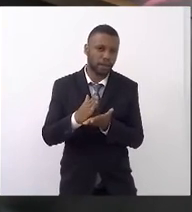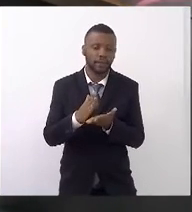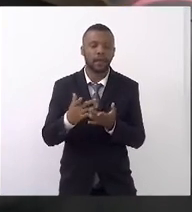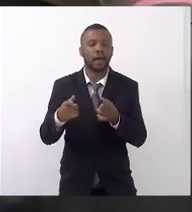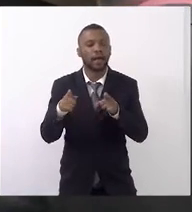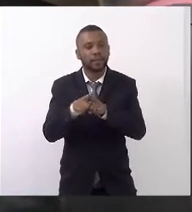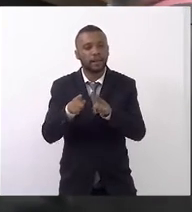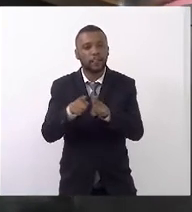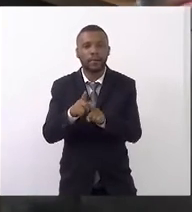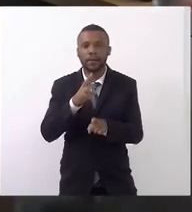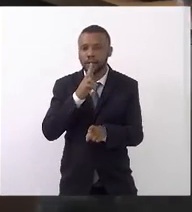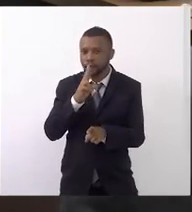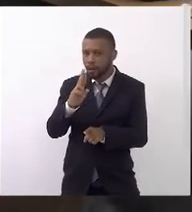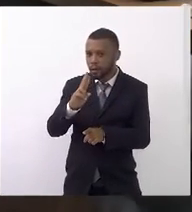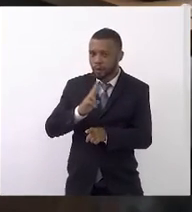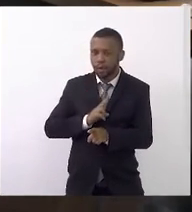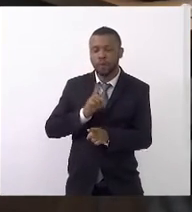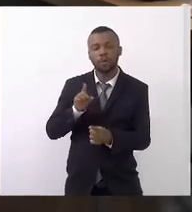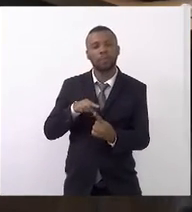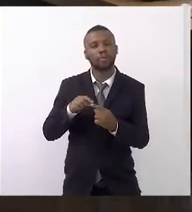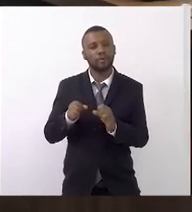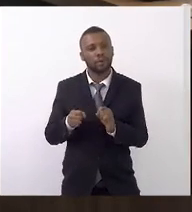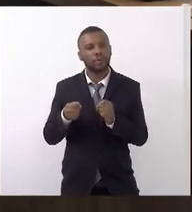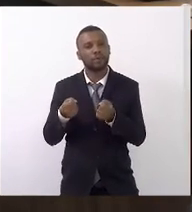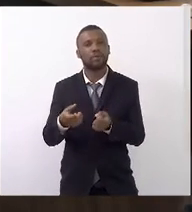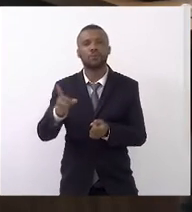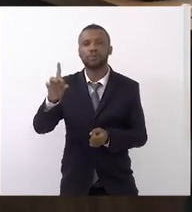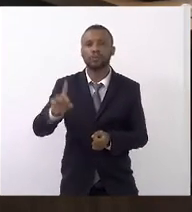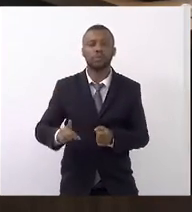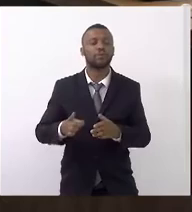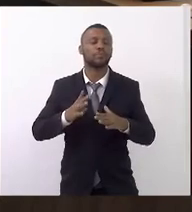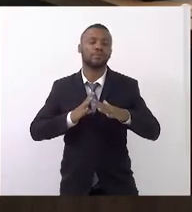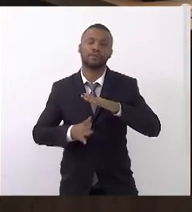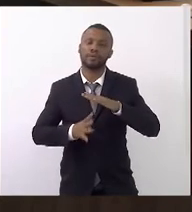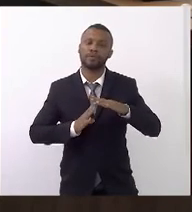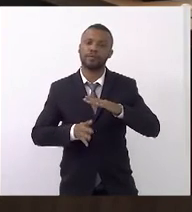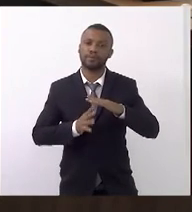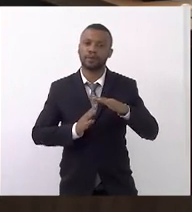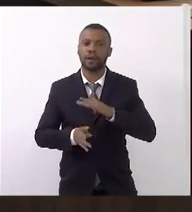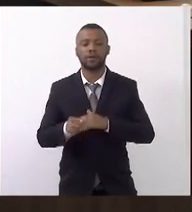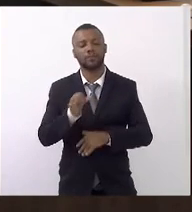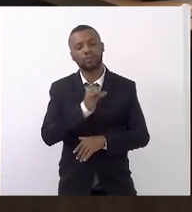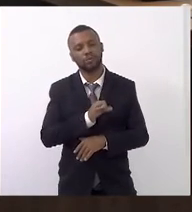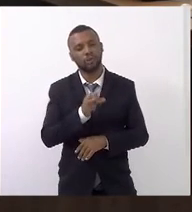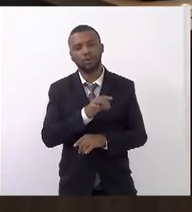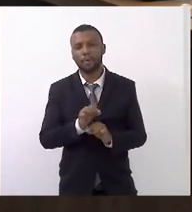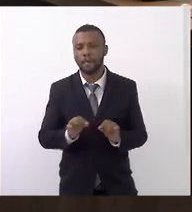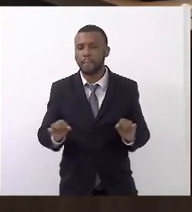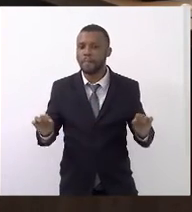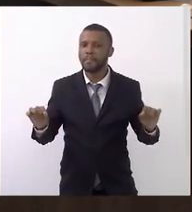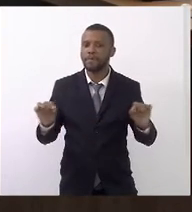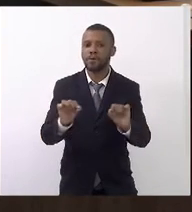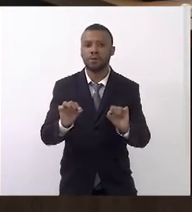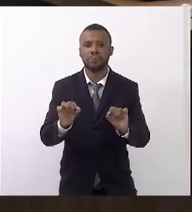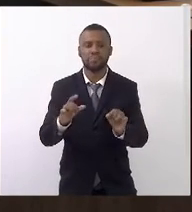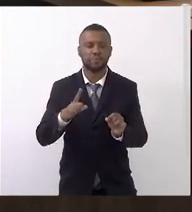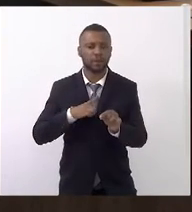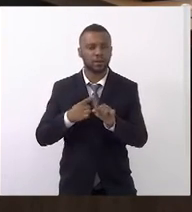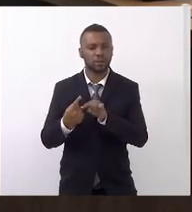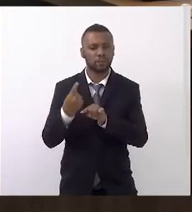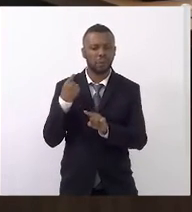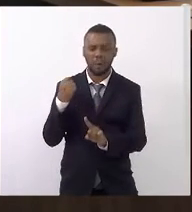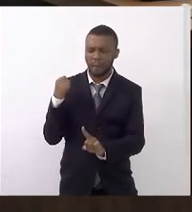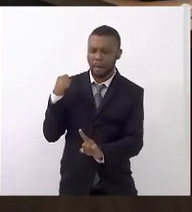uma resposta para a garantia dos direitos dos refugiados no Estado do Rio de Janeiro. Isso hoje é uma questão. A gente teve recentemente um